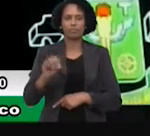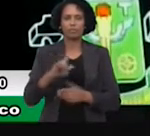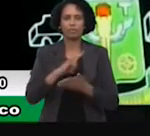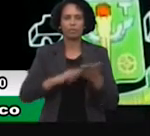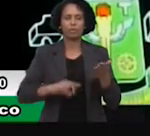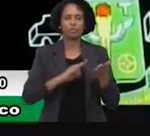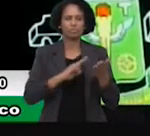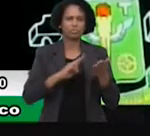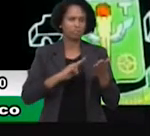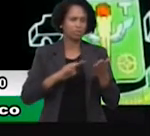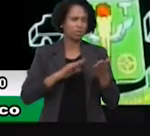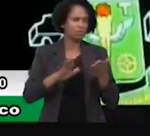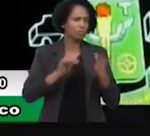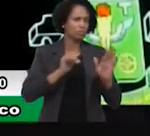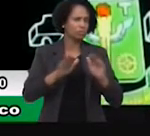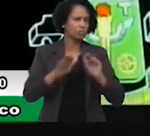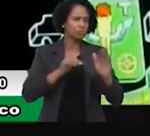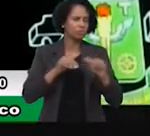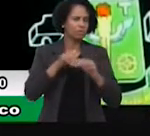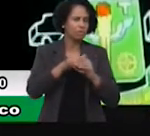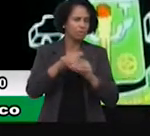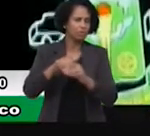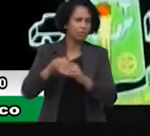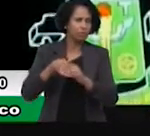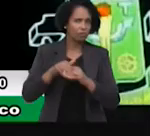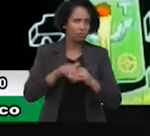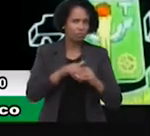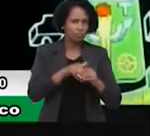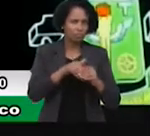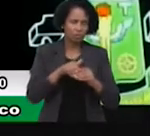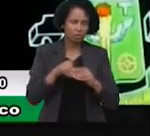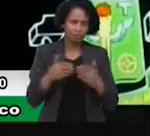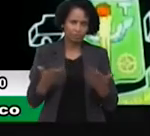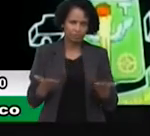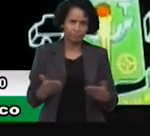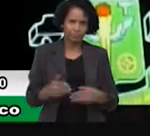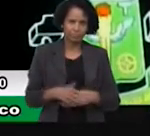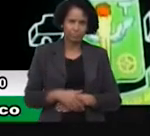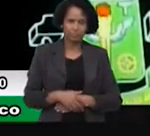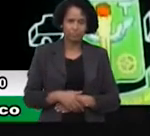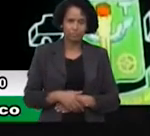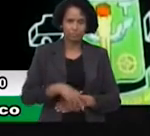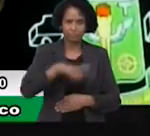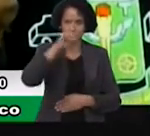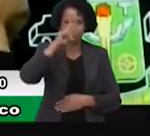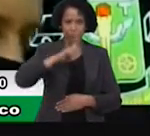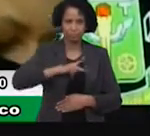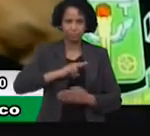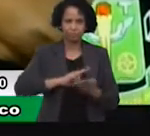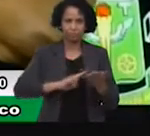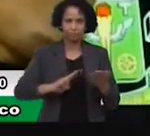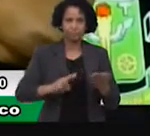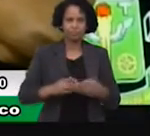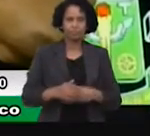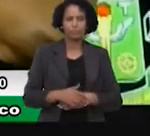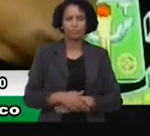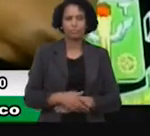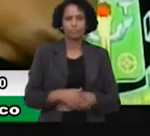senhores vereadores para a votação. Atenção, senhores vereadores, a votação é nominal. Atenção, senhores vereadores, para a